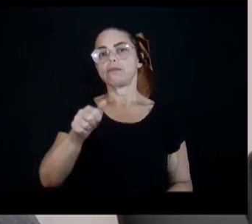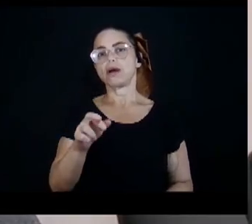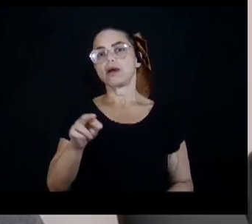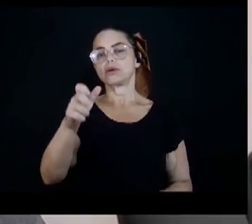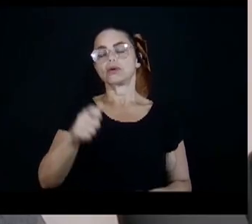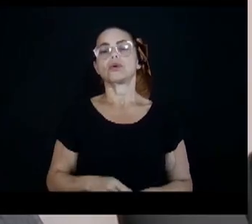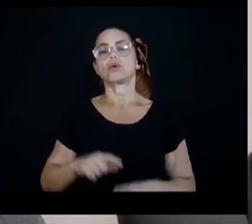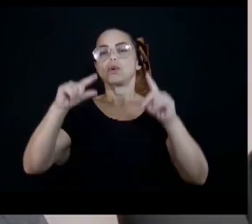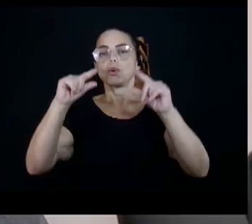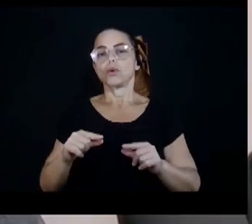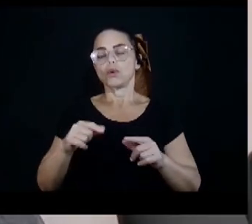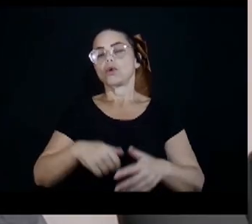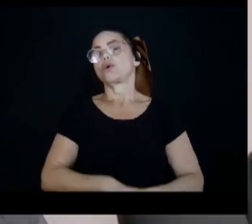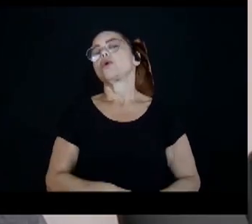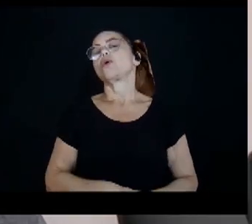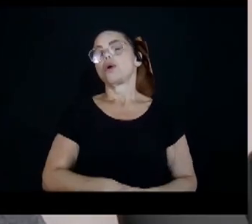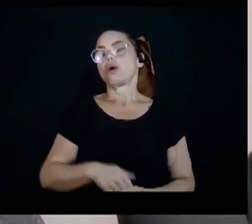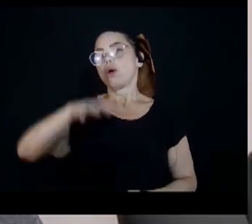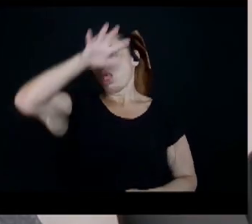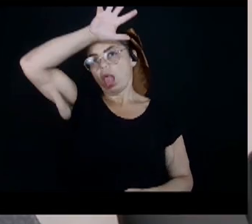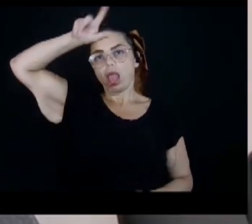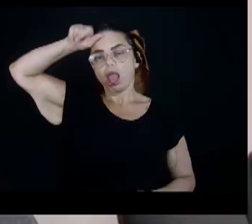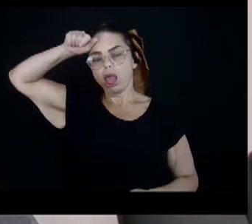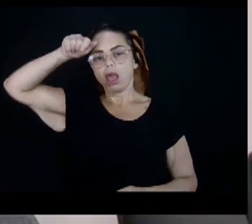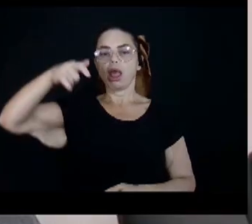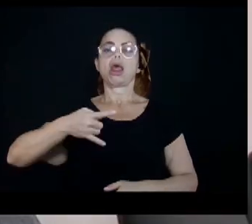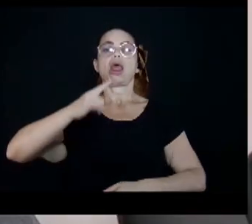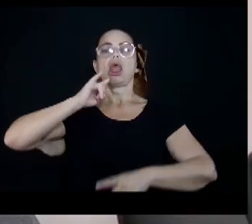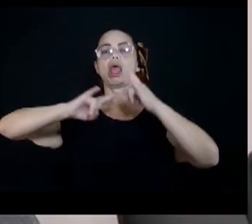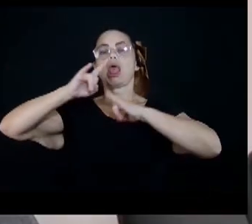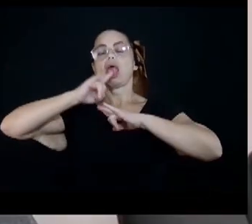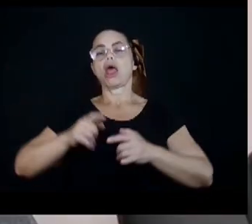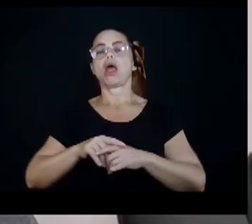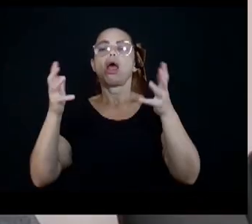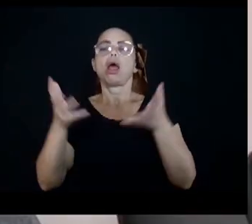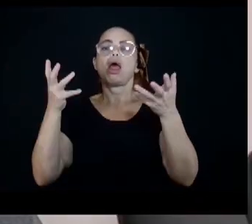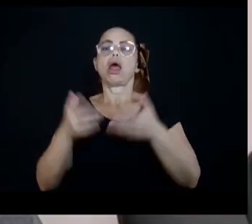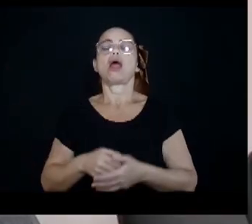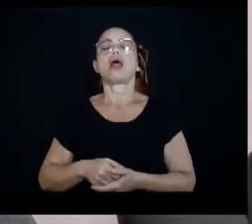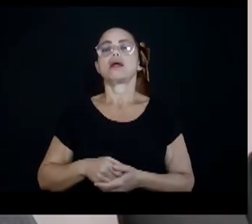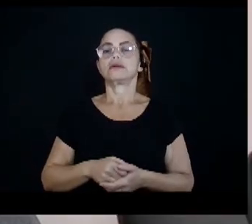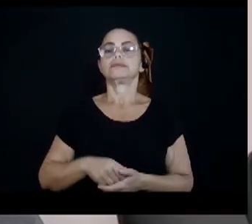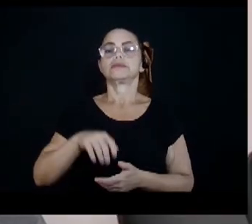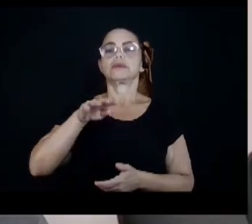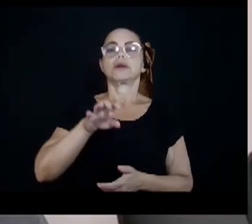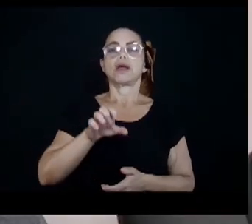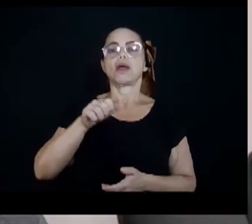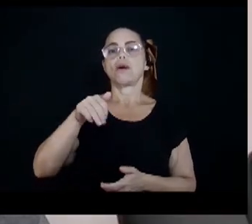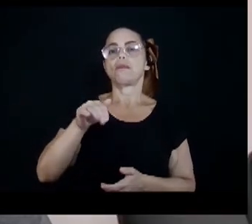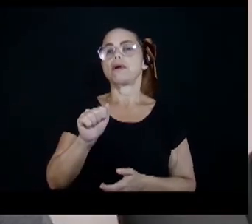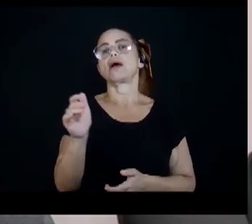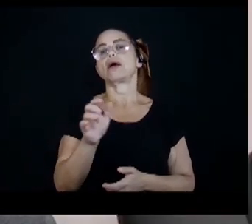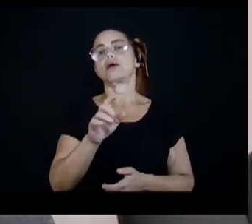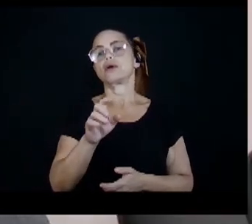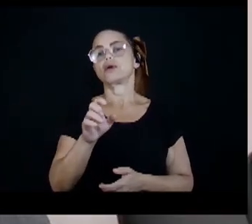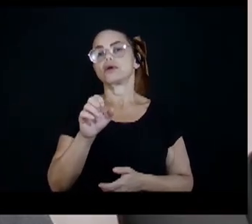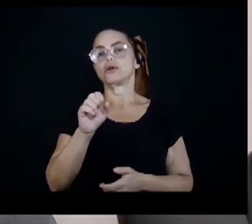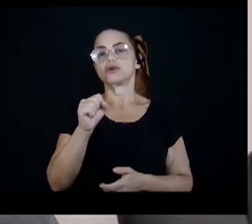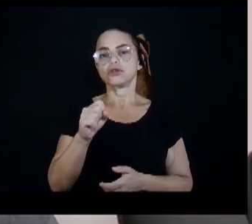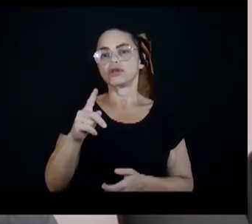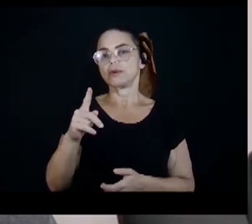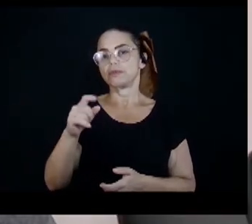88%. Salgadinhos e etc. A própria Elma Chips já está verificando isso daí, a Coca-Cola.